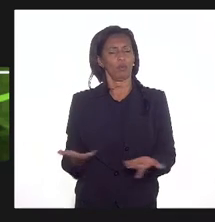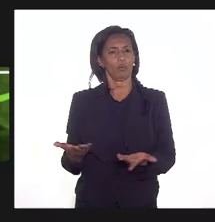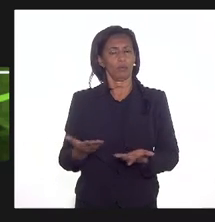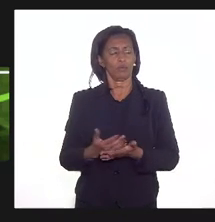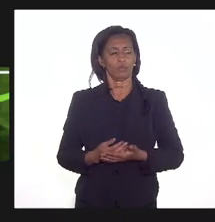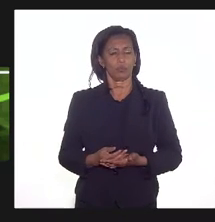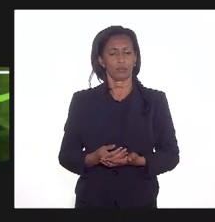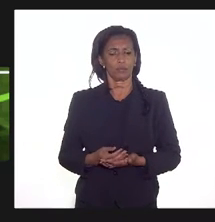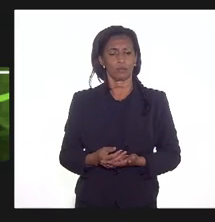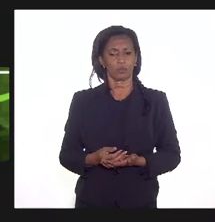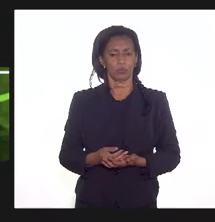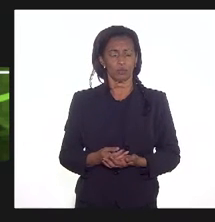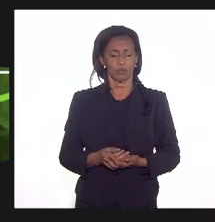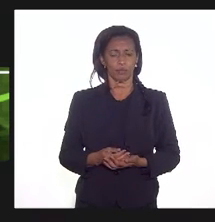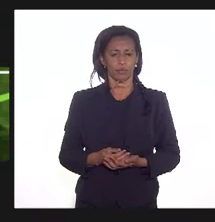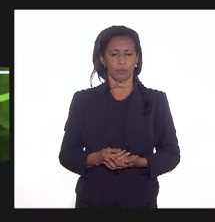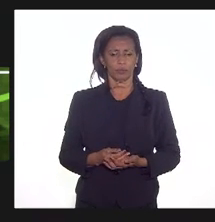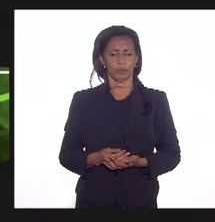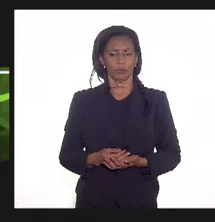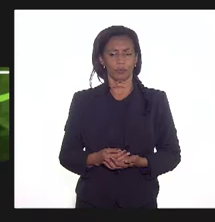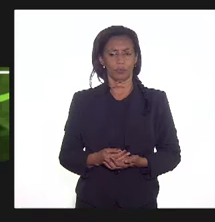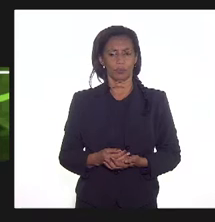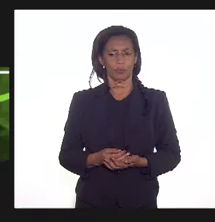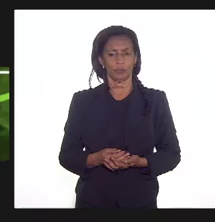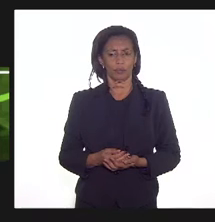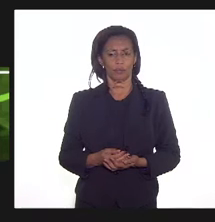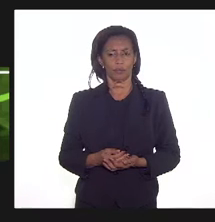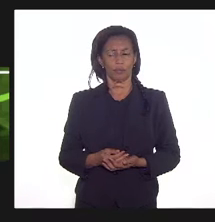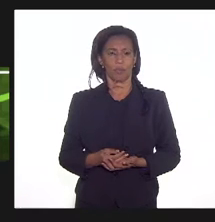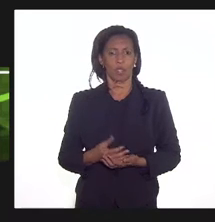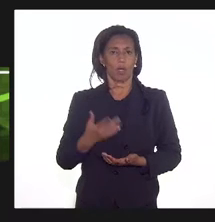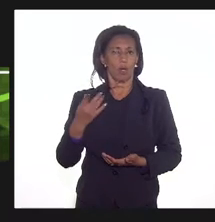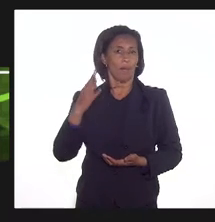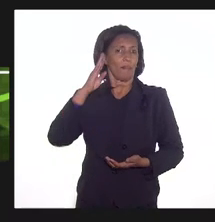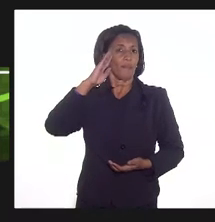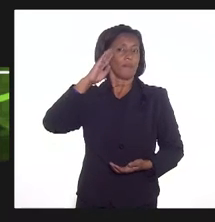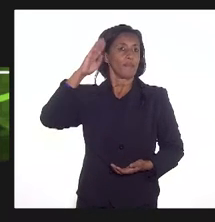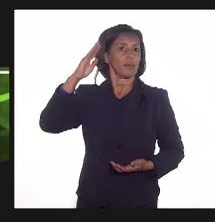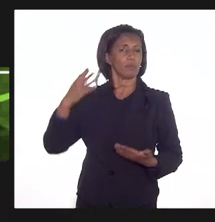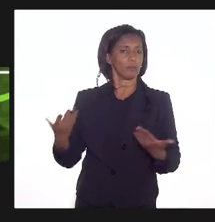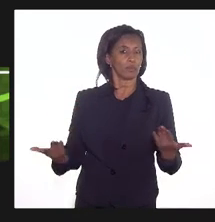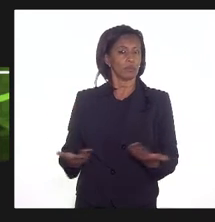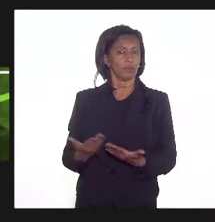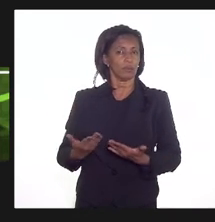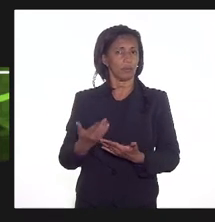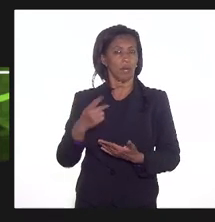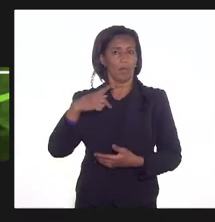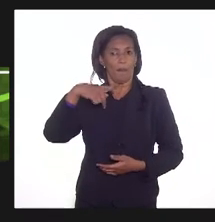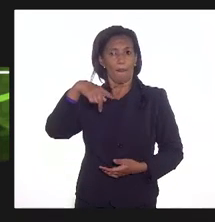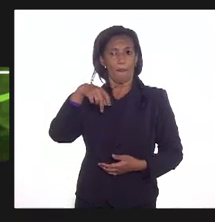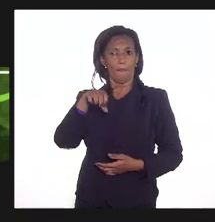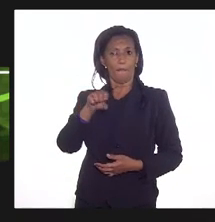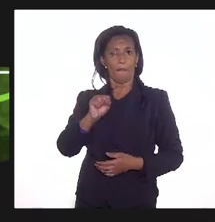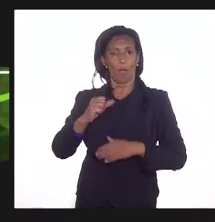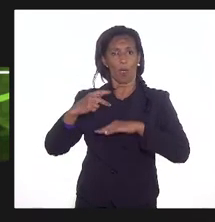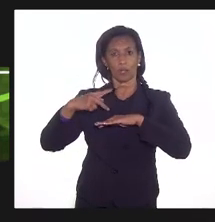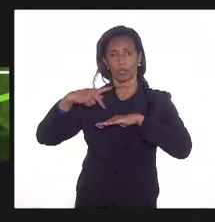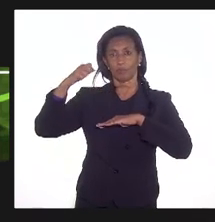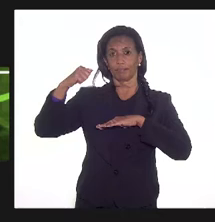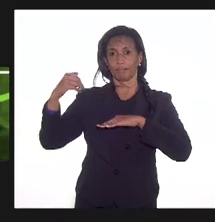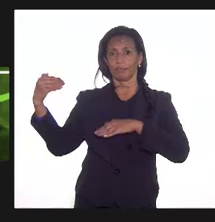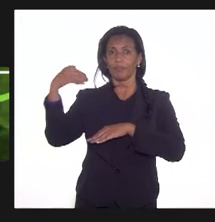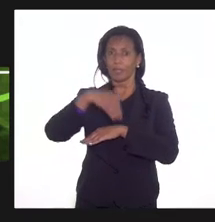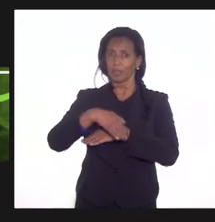o vamos dizer a nossa cereja do bolo nesse momento uma pós-graduação para